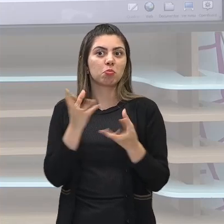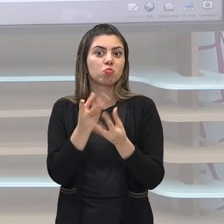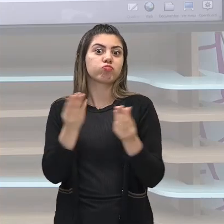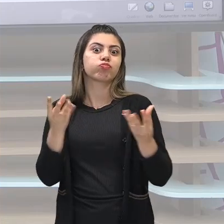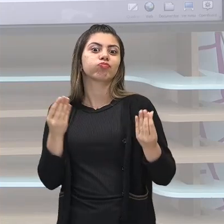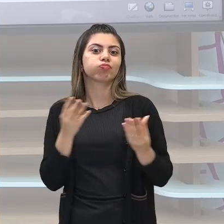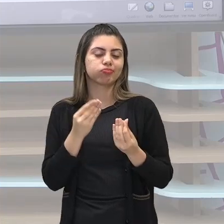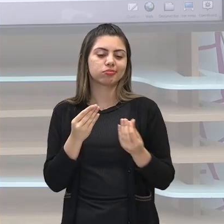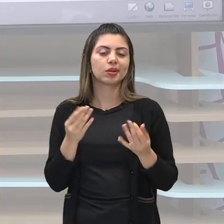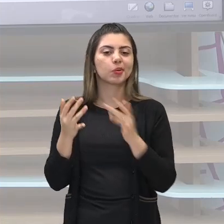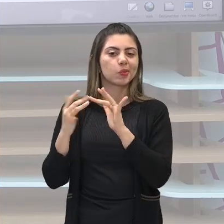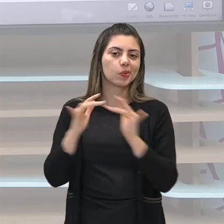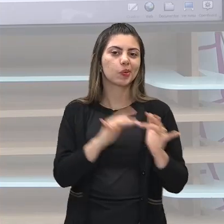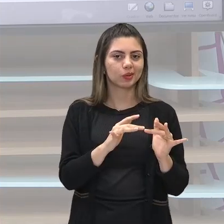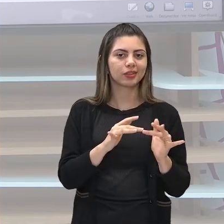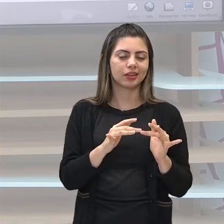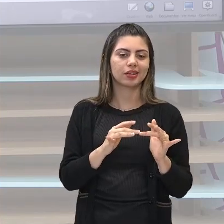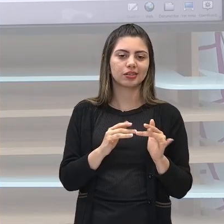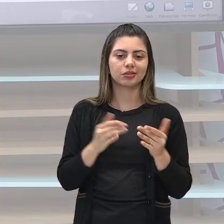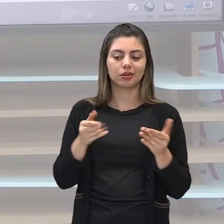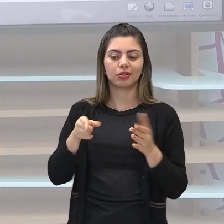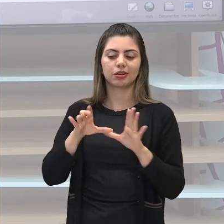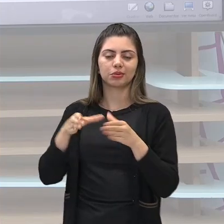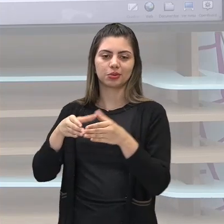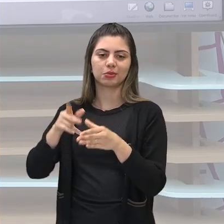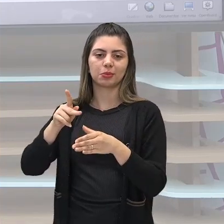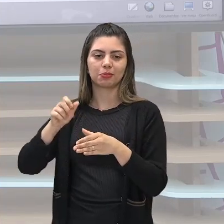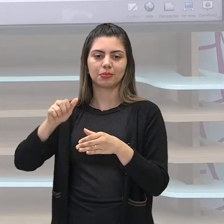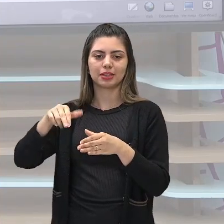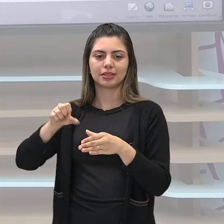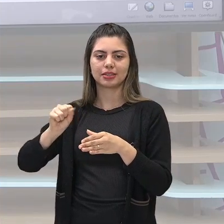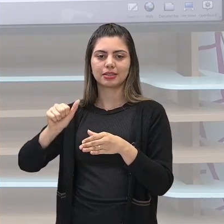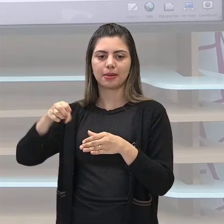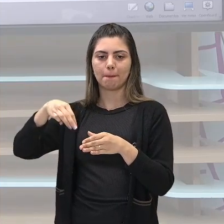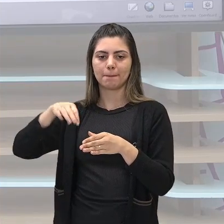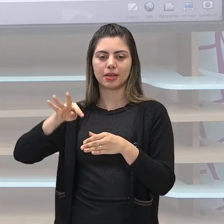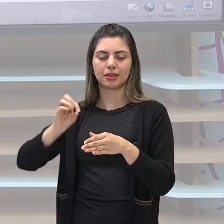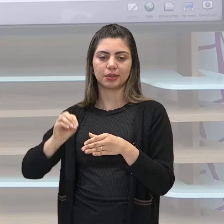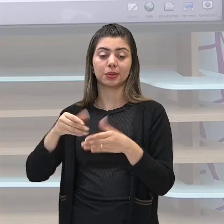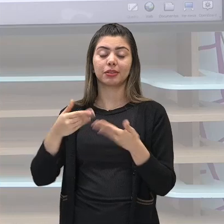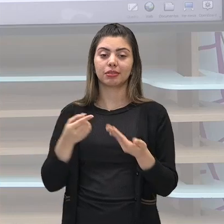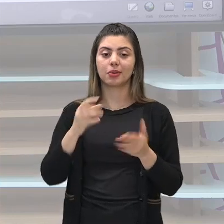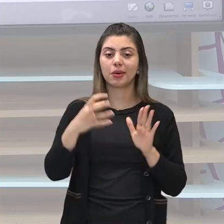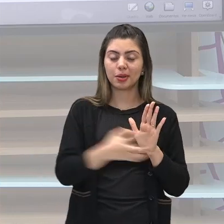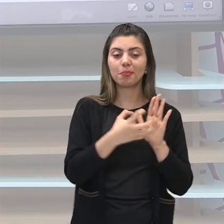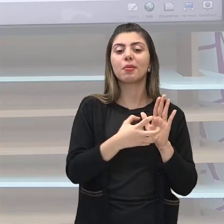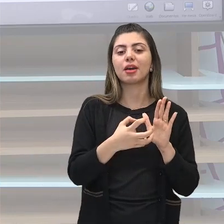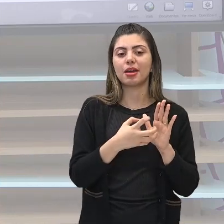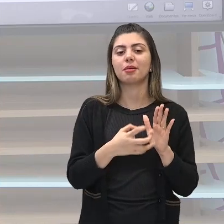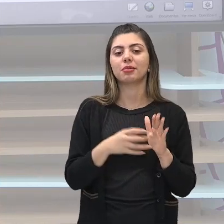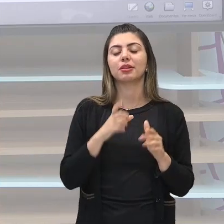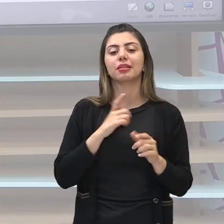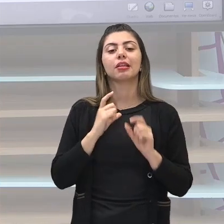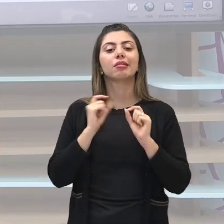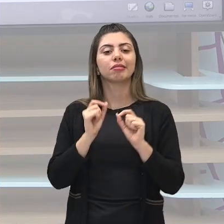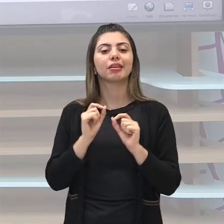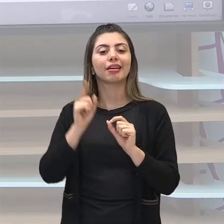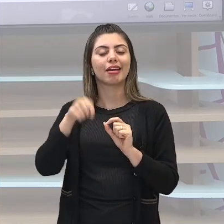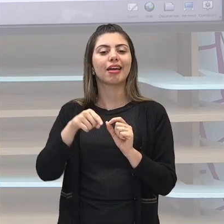do pensamento. Então, a hipérbole, ela vem com essa materialização